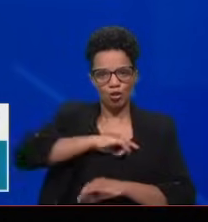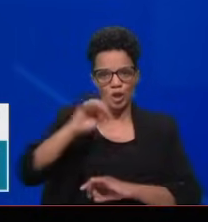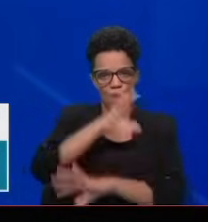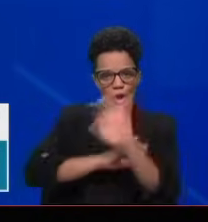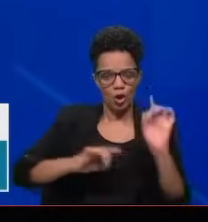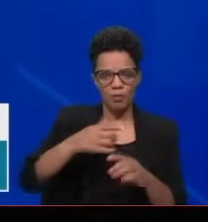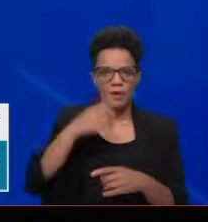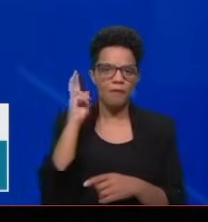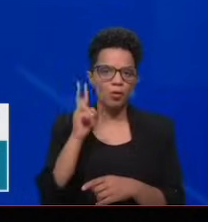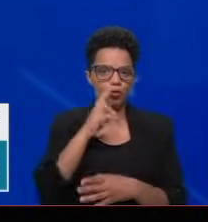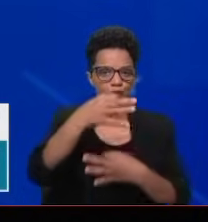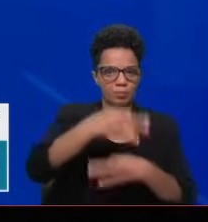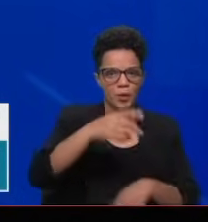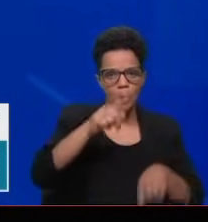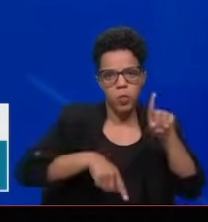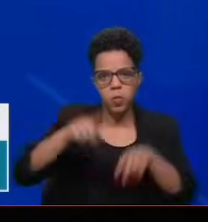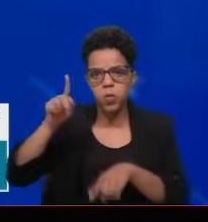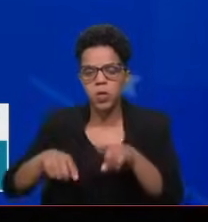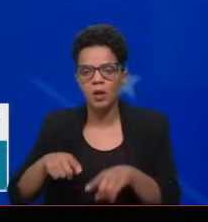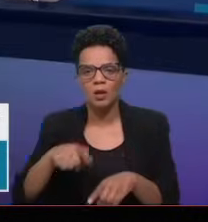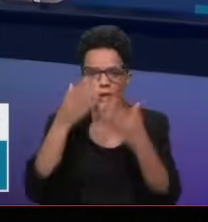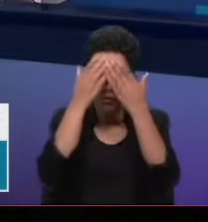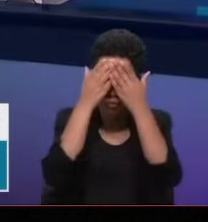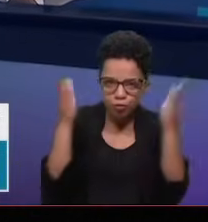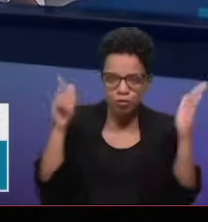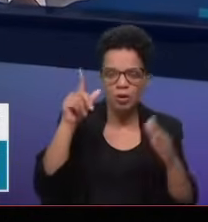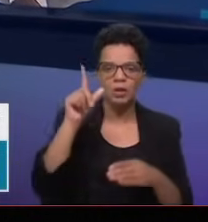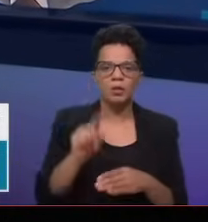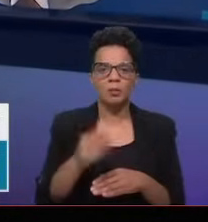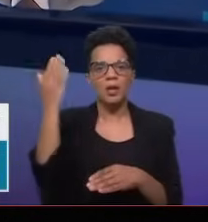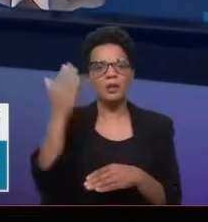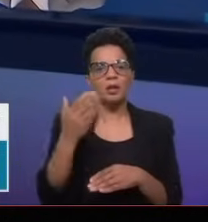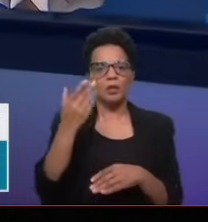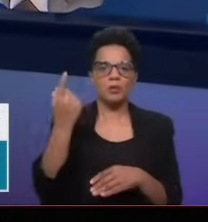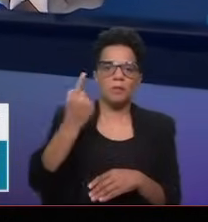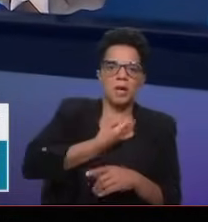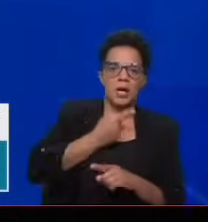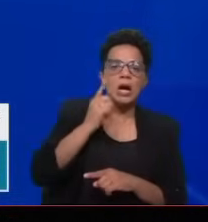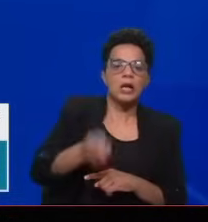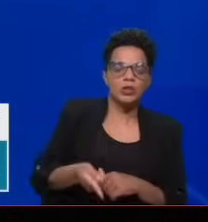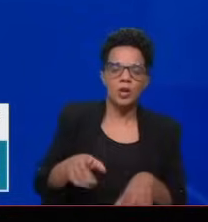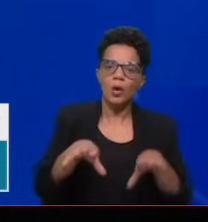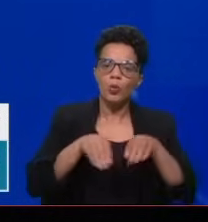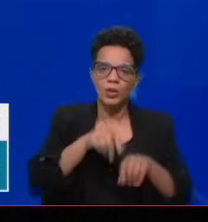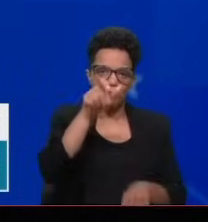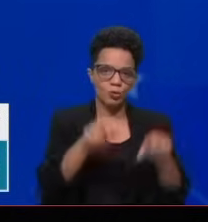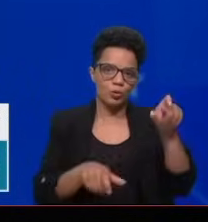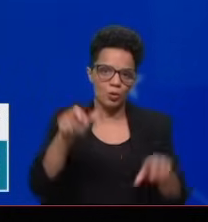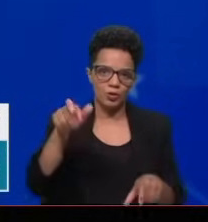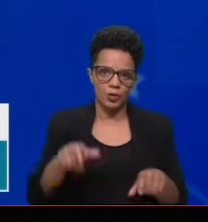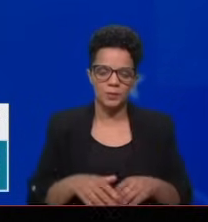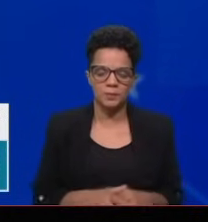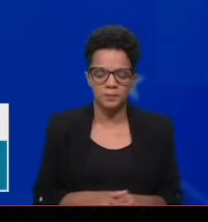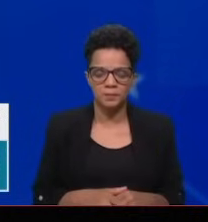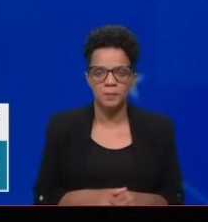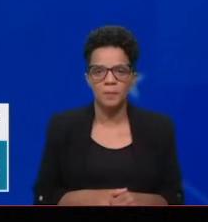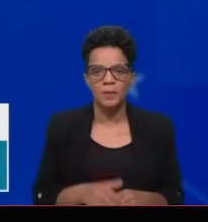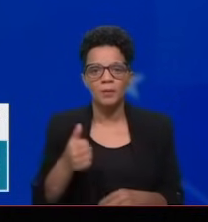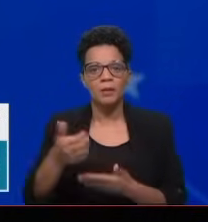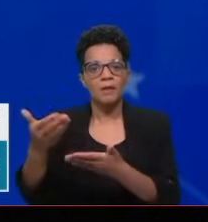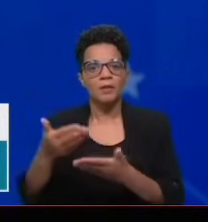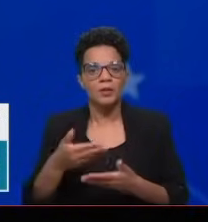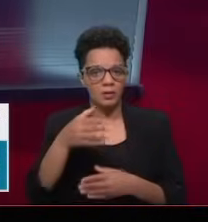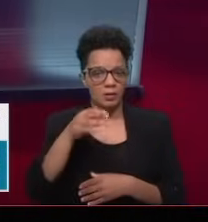integridade de diversidade de democracia e de estado de direito temos o dever de acolher Estas pessoas Pedro falgo Marques bem-vindo também